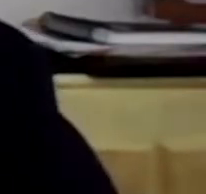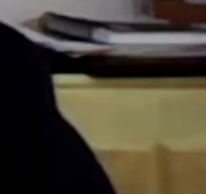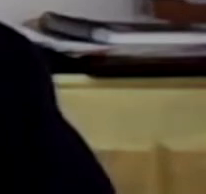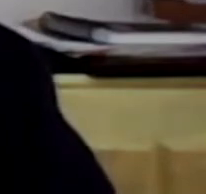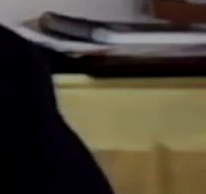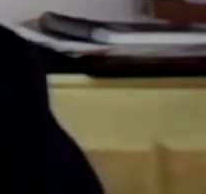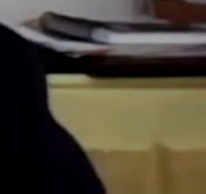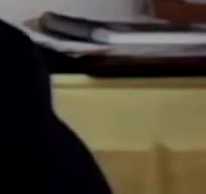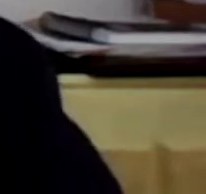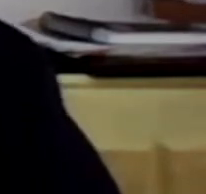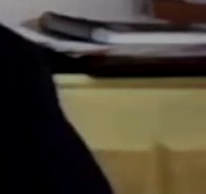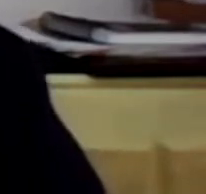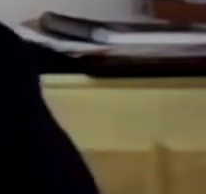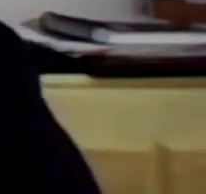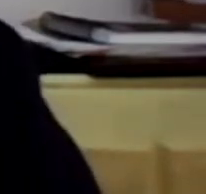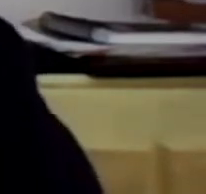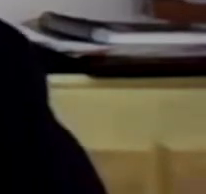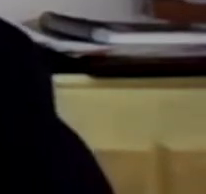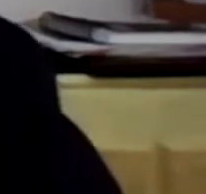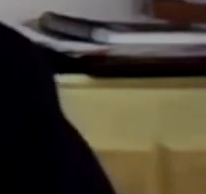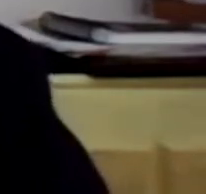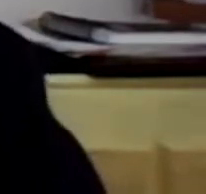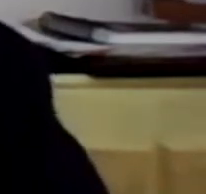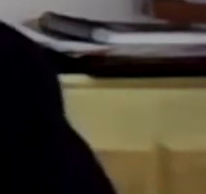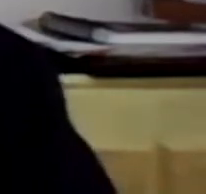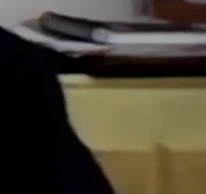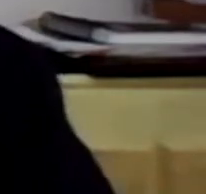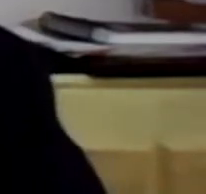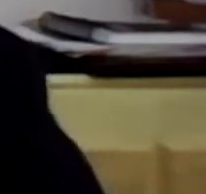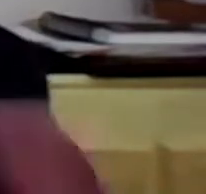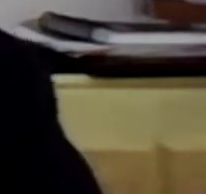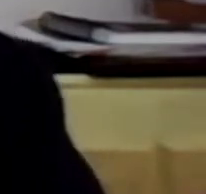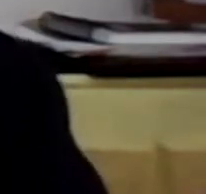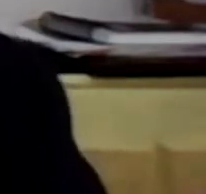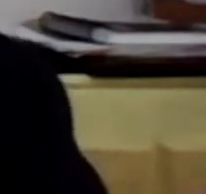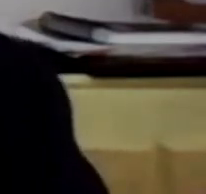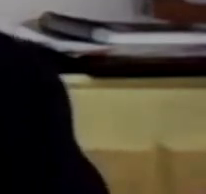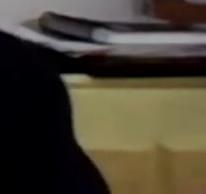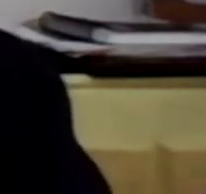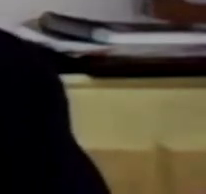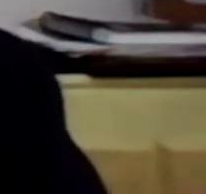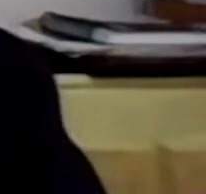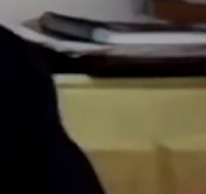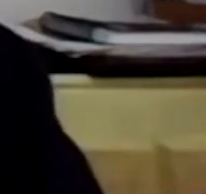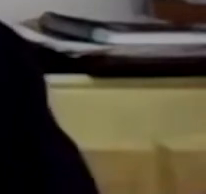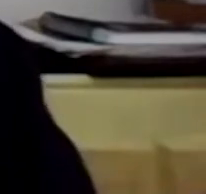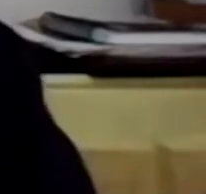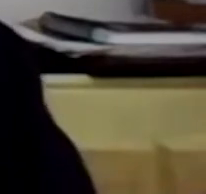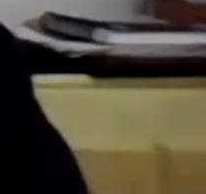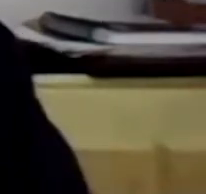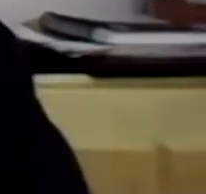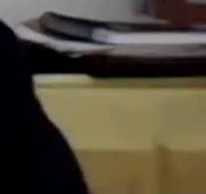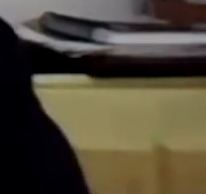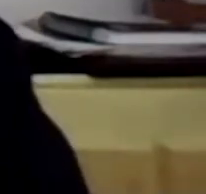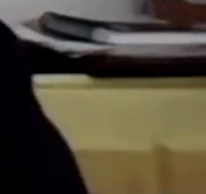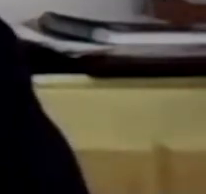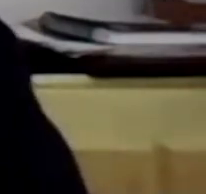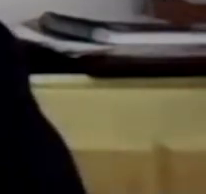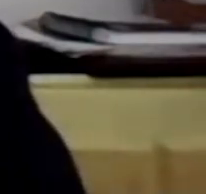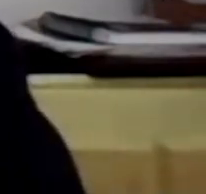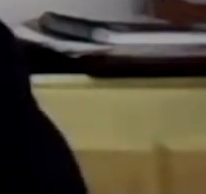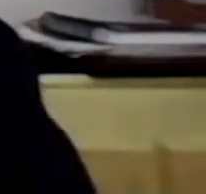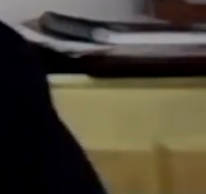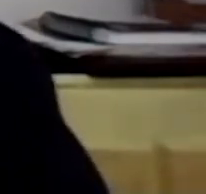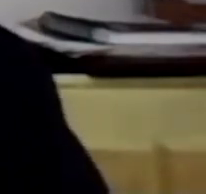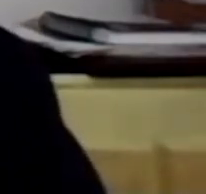estamos fazendo esta reunião remotamente e me parece ser algo que veio para ficar. Então, como é que